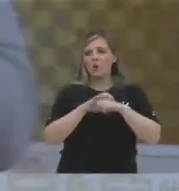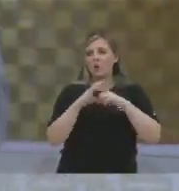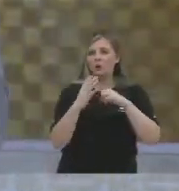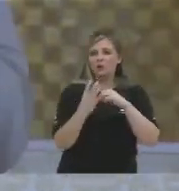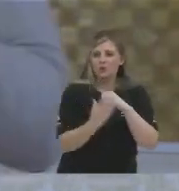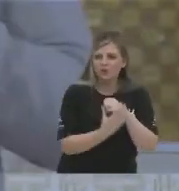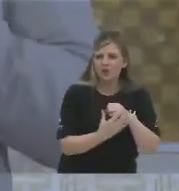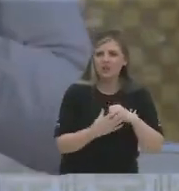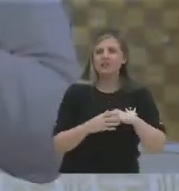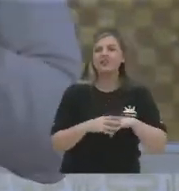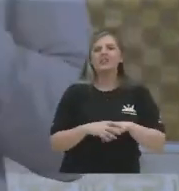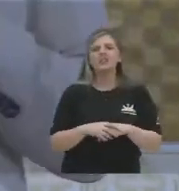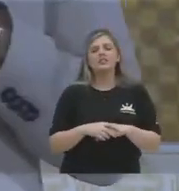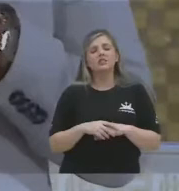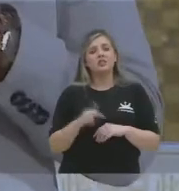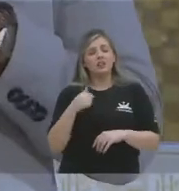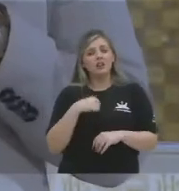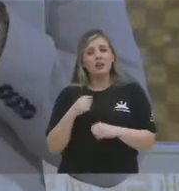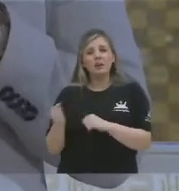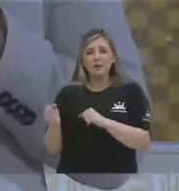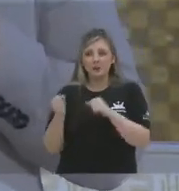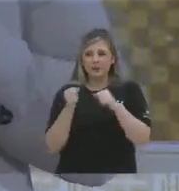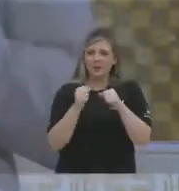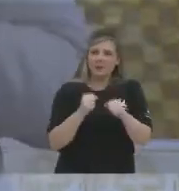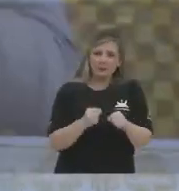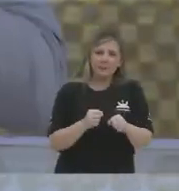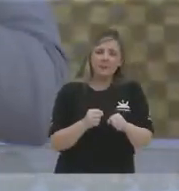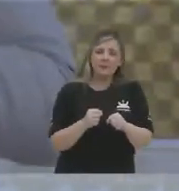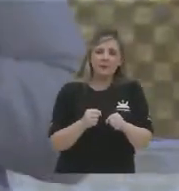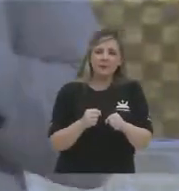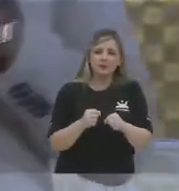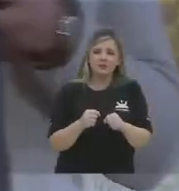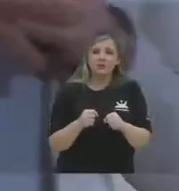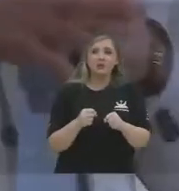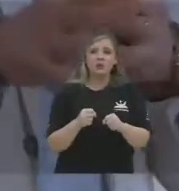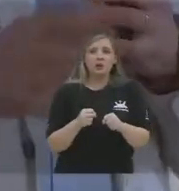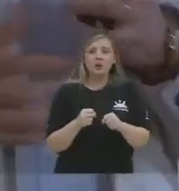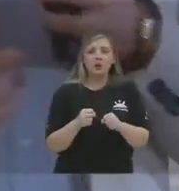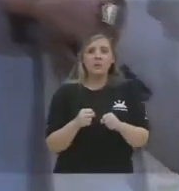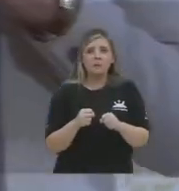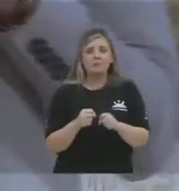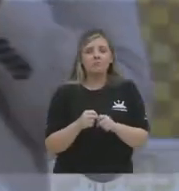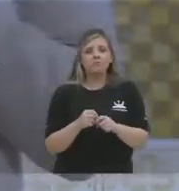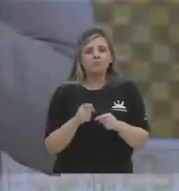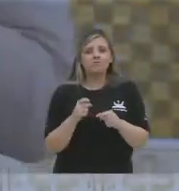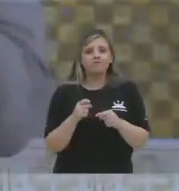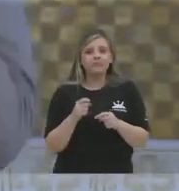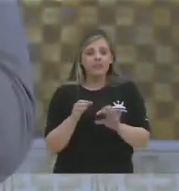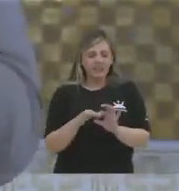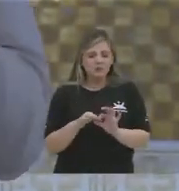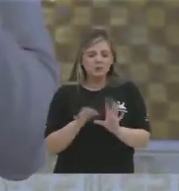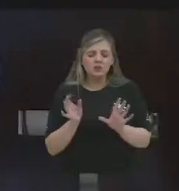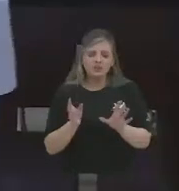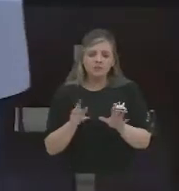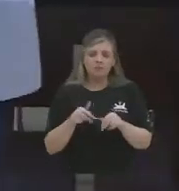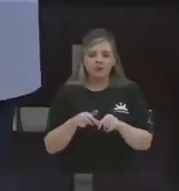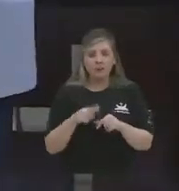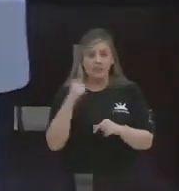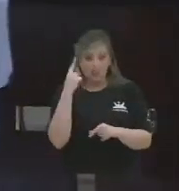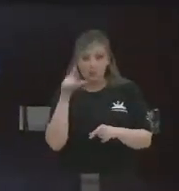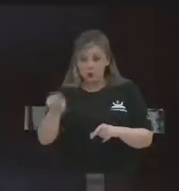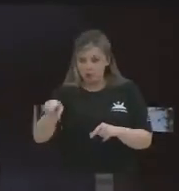eu posso, porque eu sou finito, eu tenho liberdade de ir para cá ou para lá, por isso eu acerto e eu